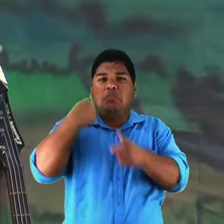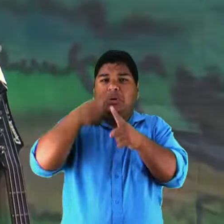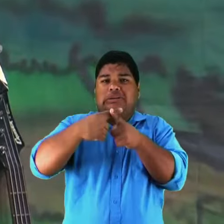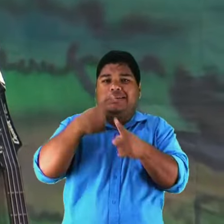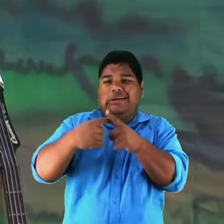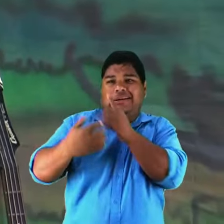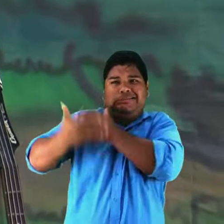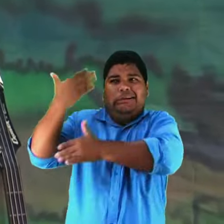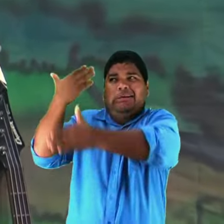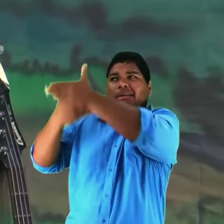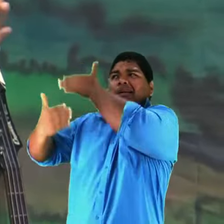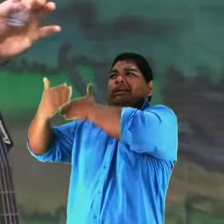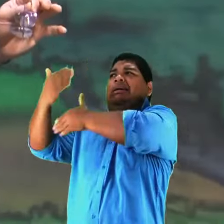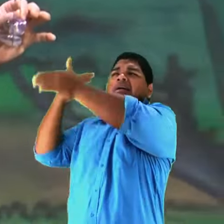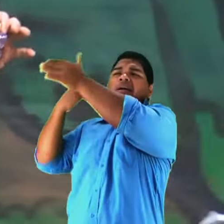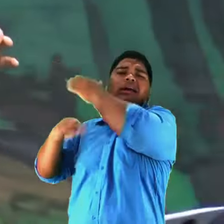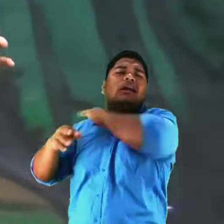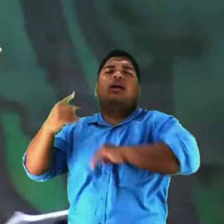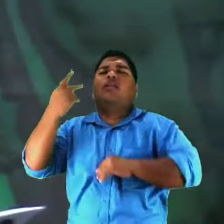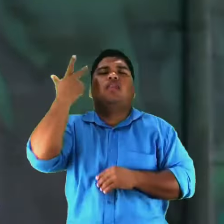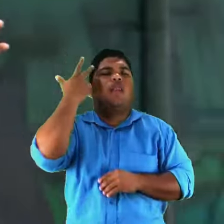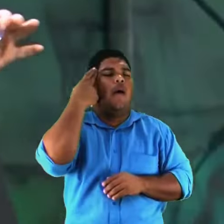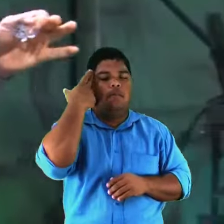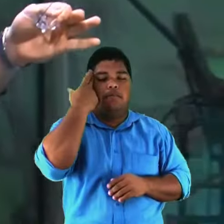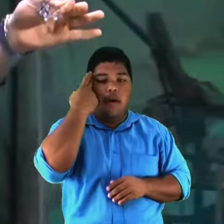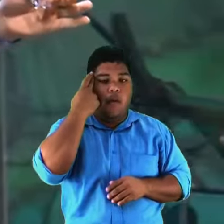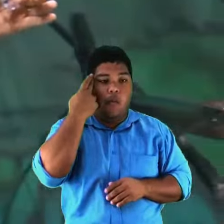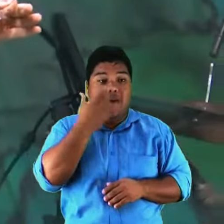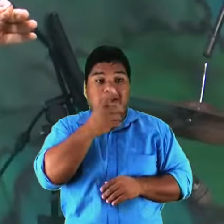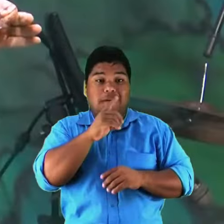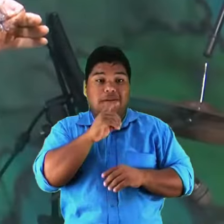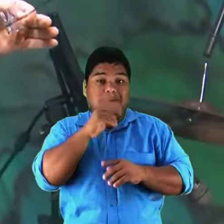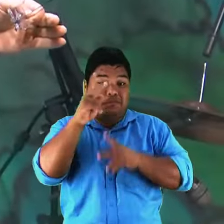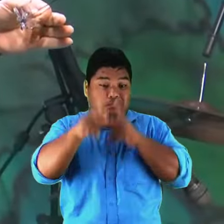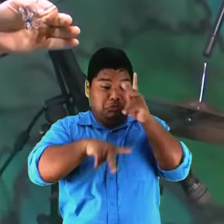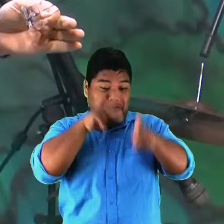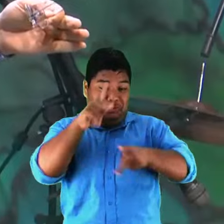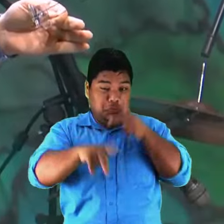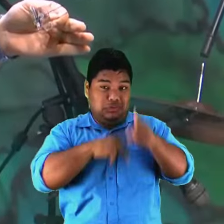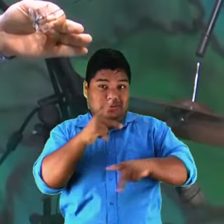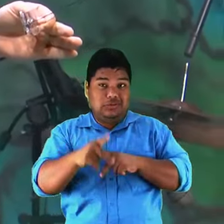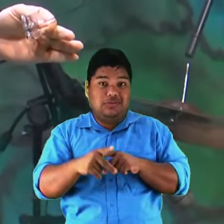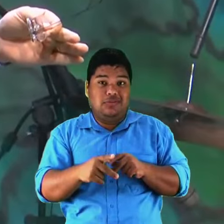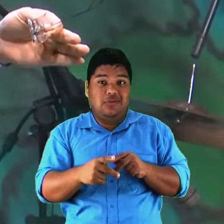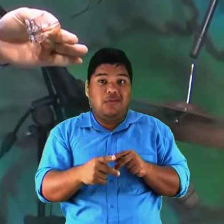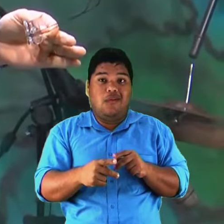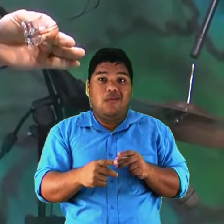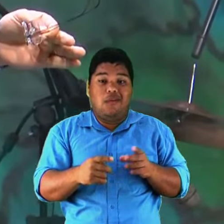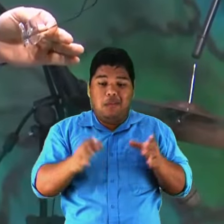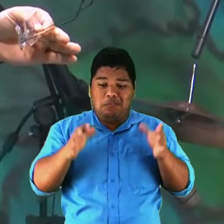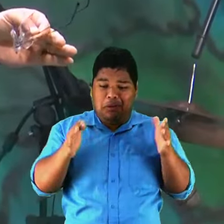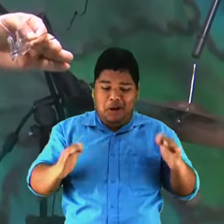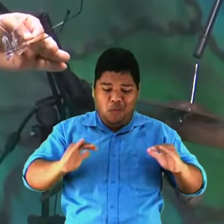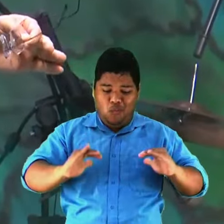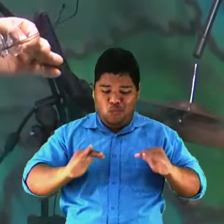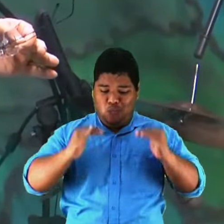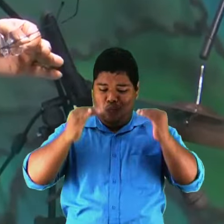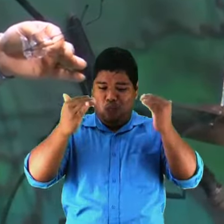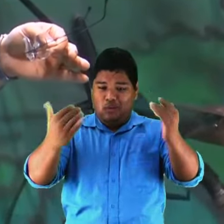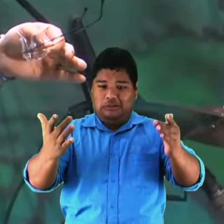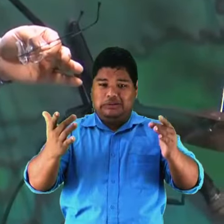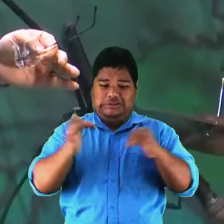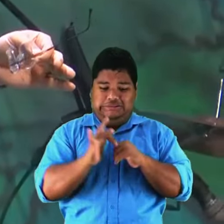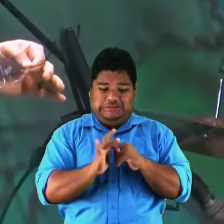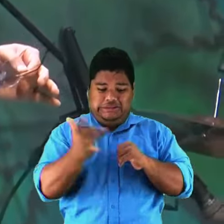comum. As pessoas guardarem as suas riquezas em pequenos baús